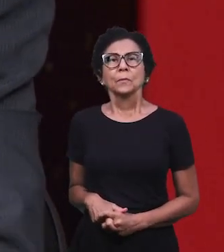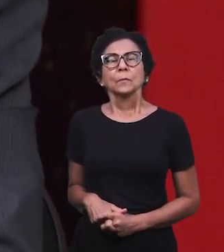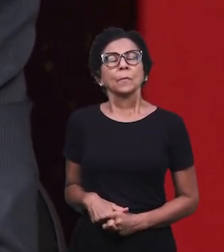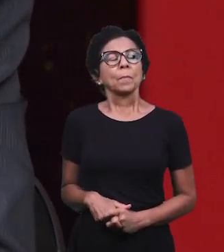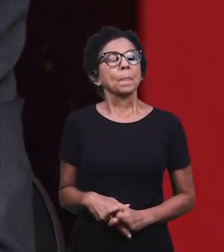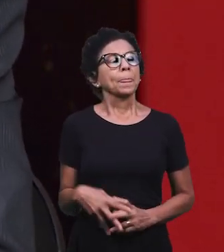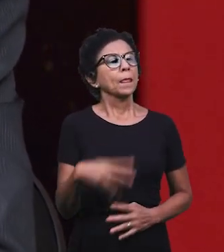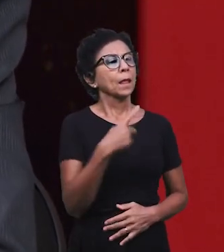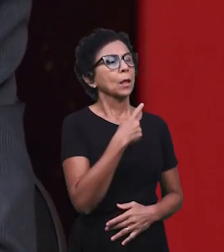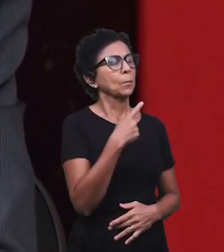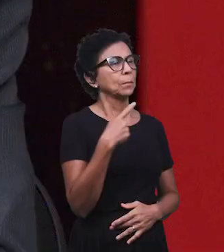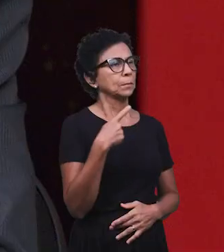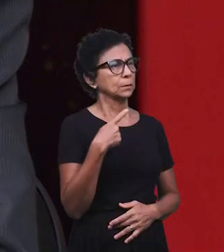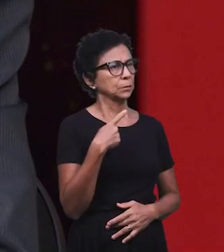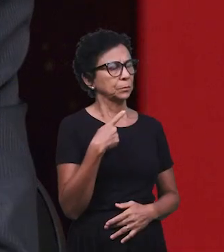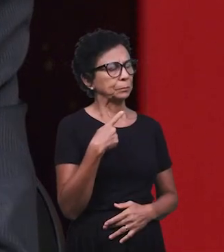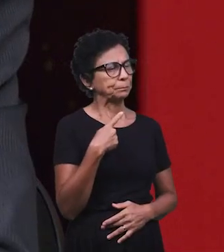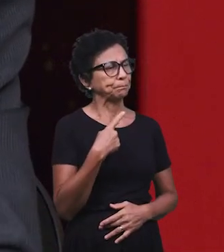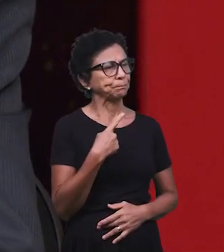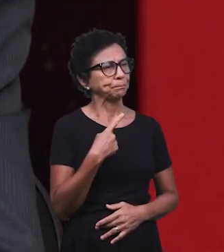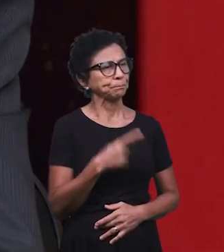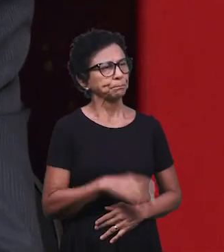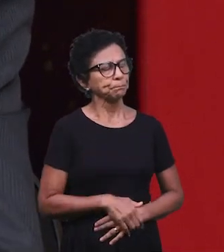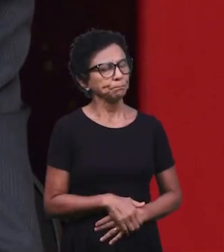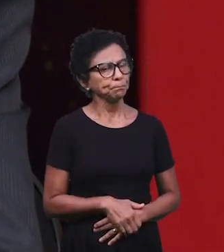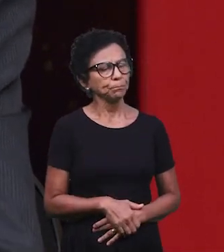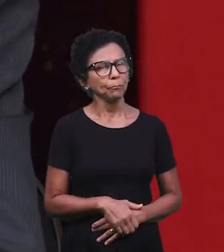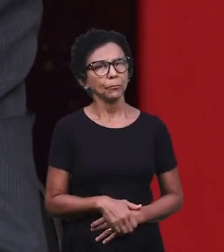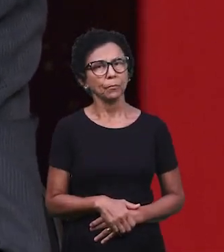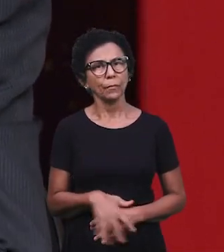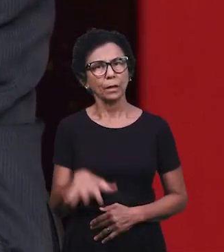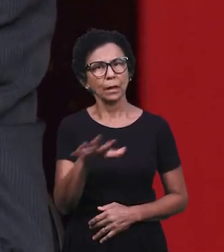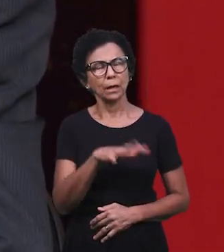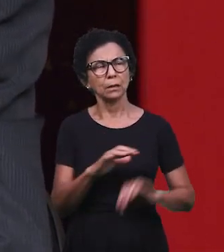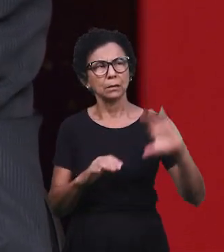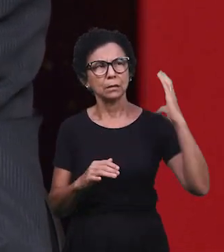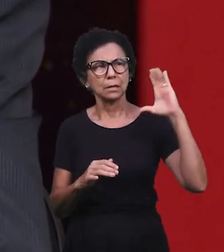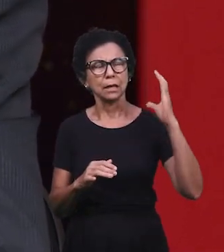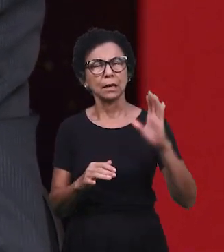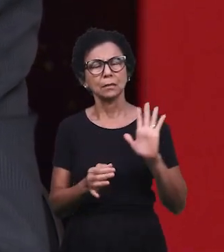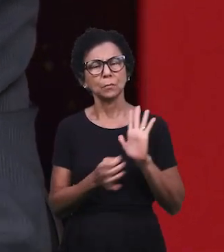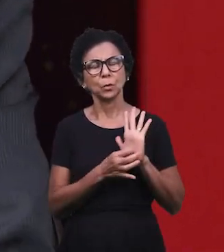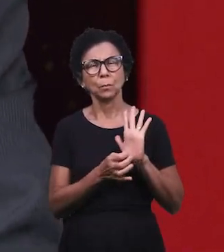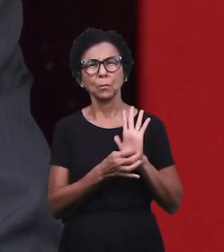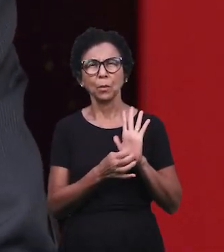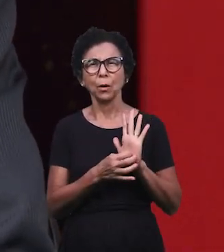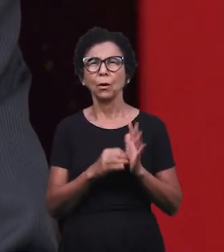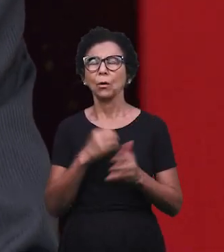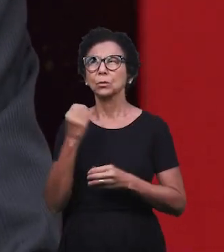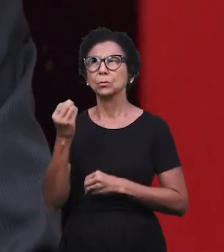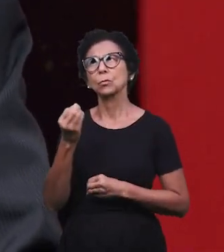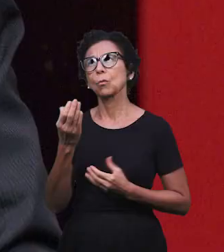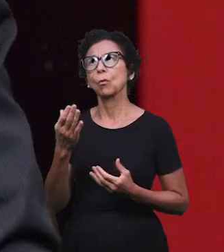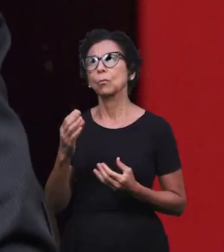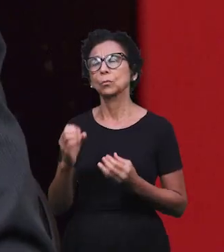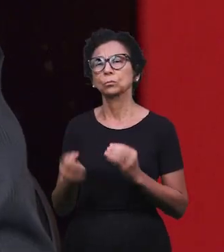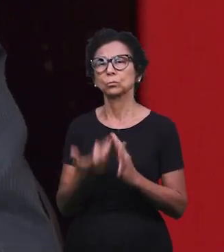muitas propostas hoje no campo da ciência a respeito do surgimento da vida, a respeito do surgimento do